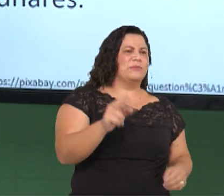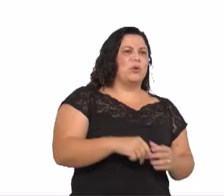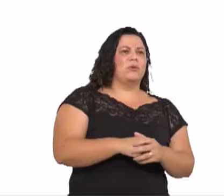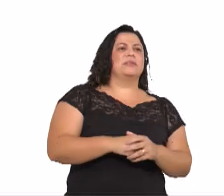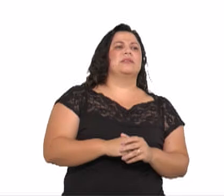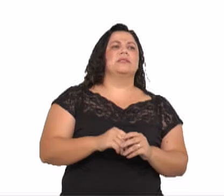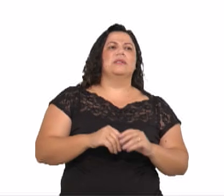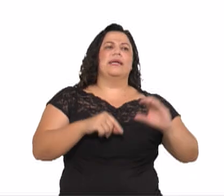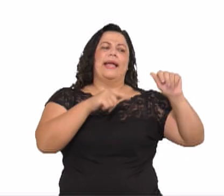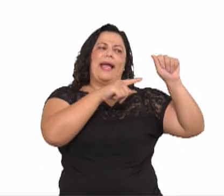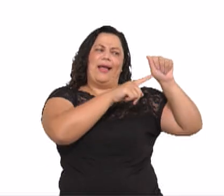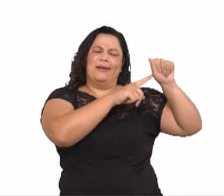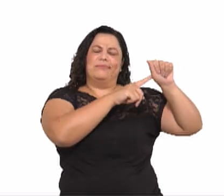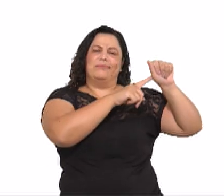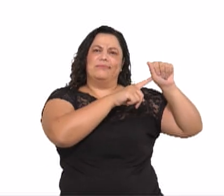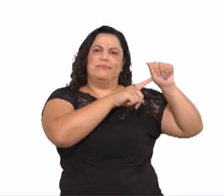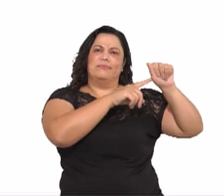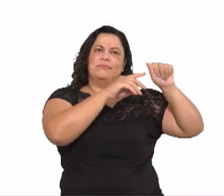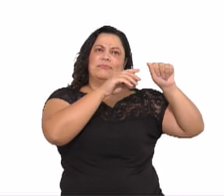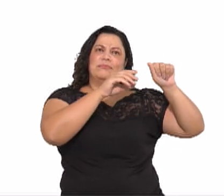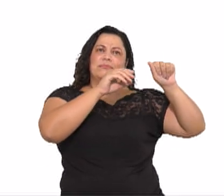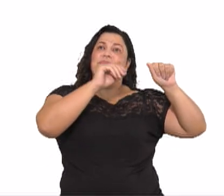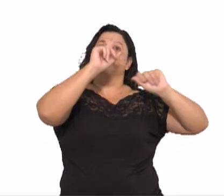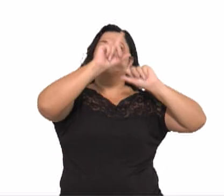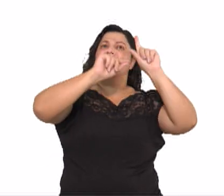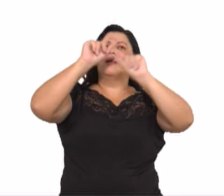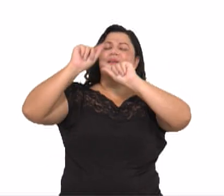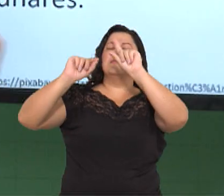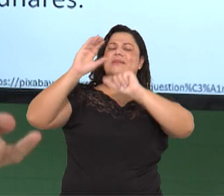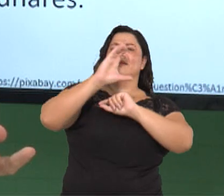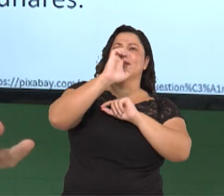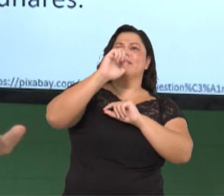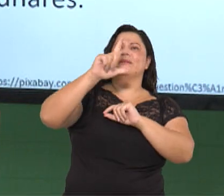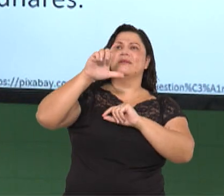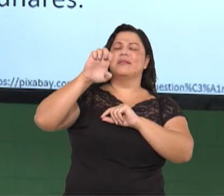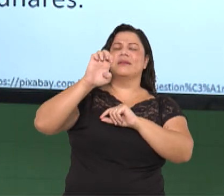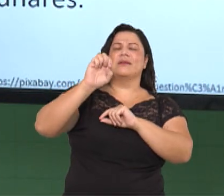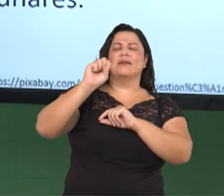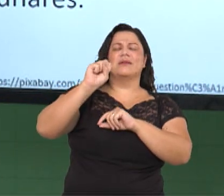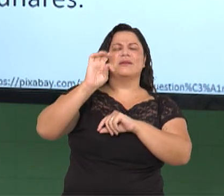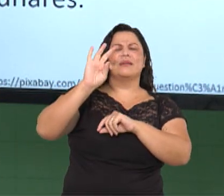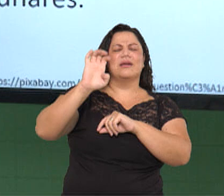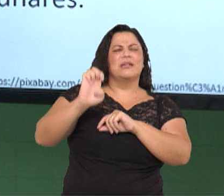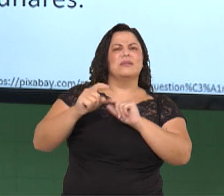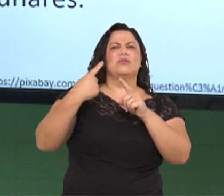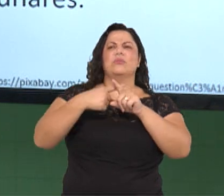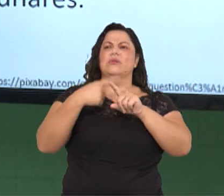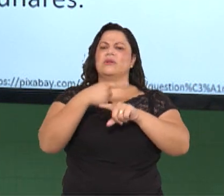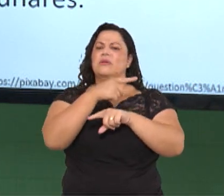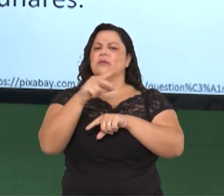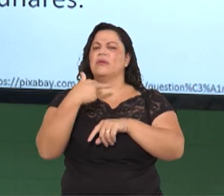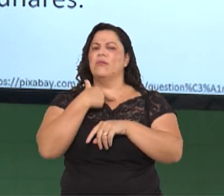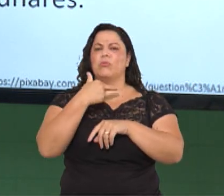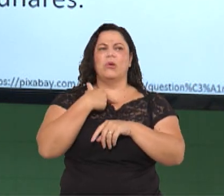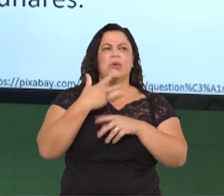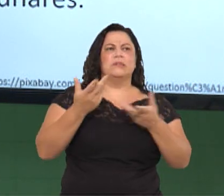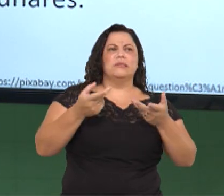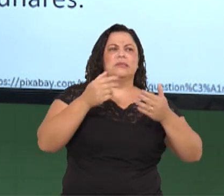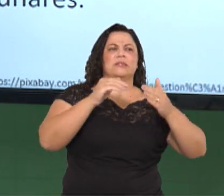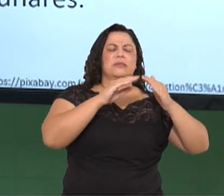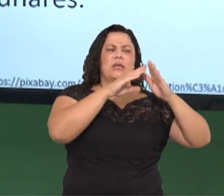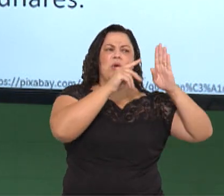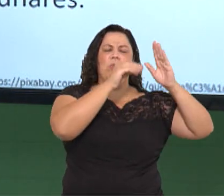celestes. Mas por que não pode ser terrestre, solares ou lunares? Veja que celestes,